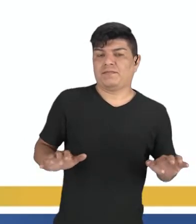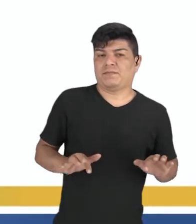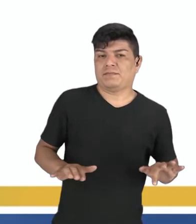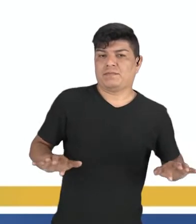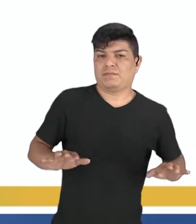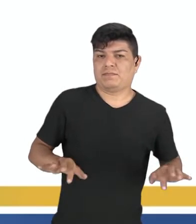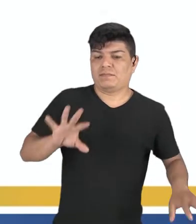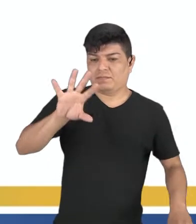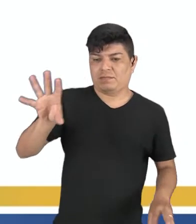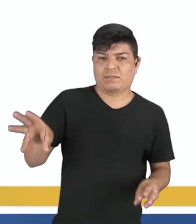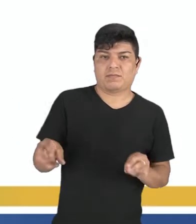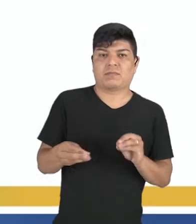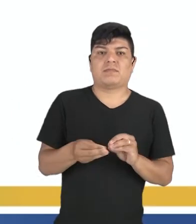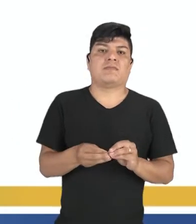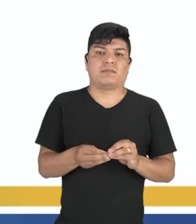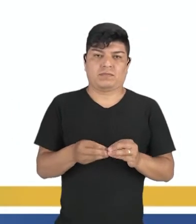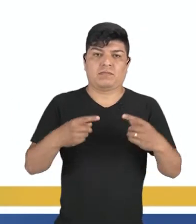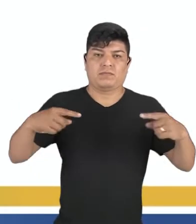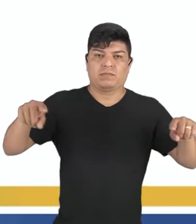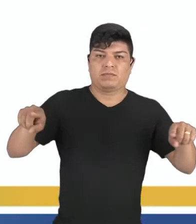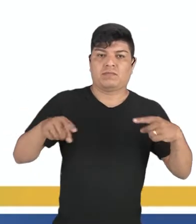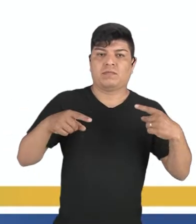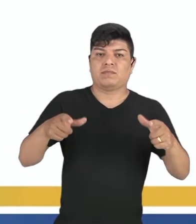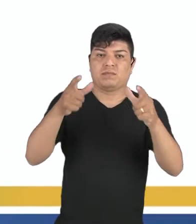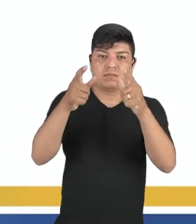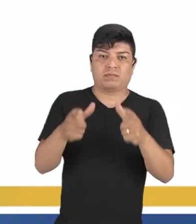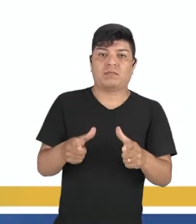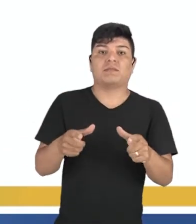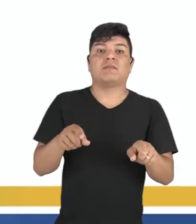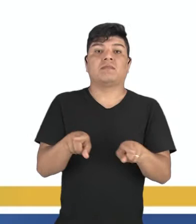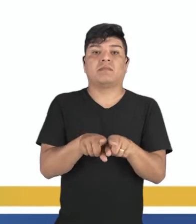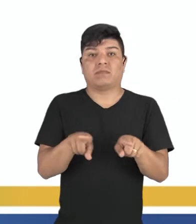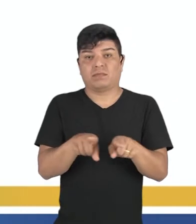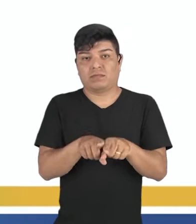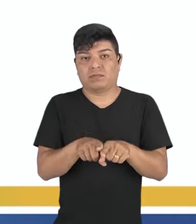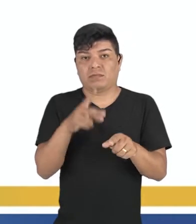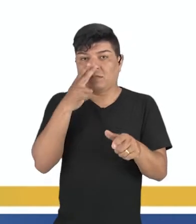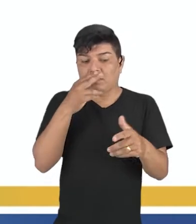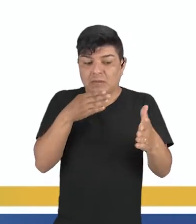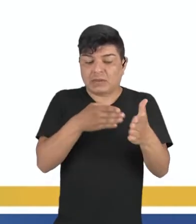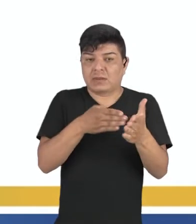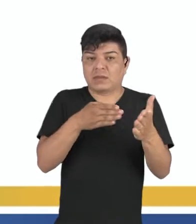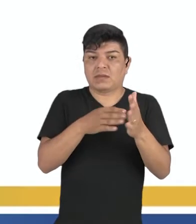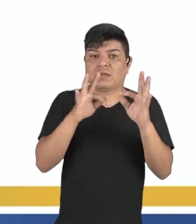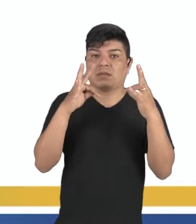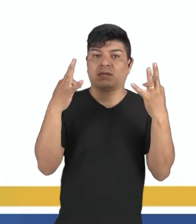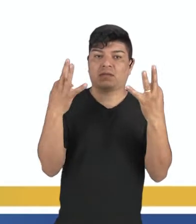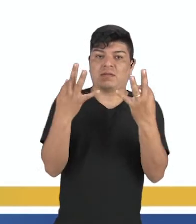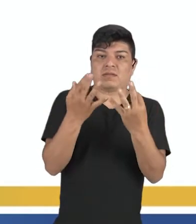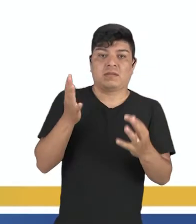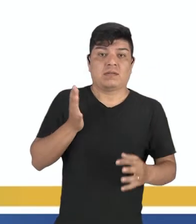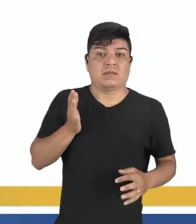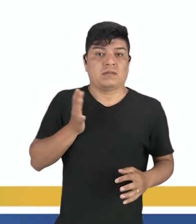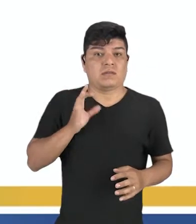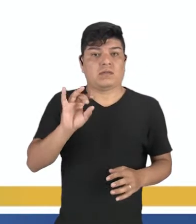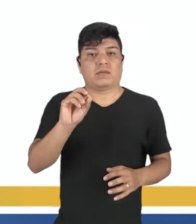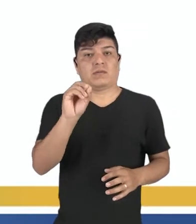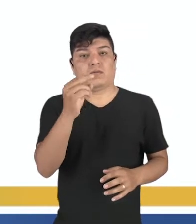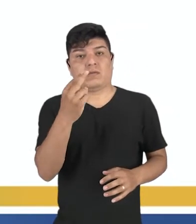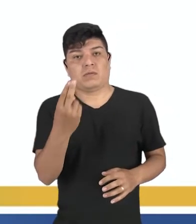incorporados ao arsenal musical local. Ainda assim, ficavam restritos às famílias nobres